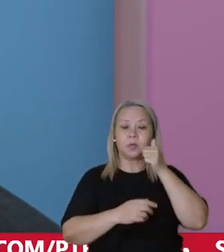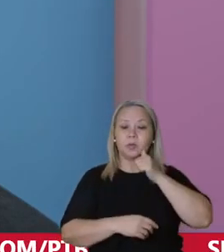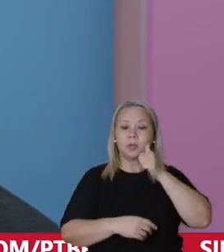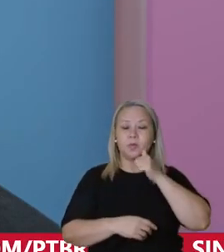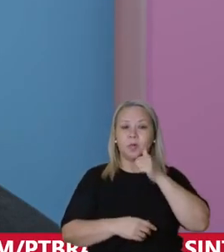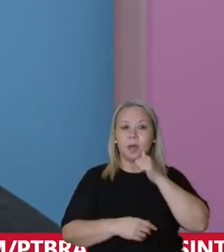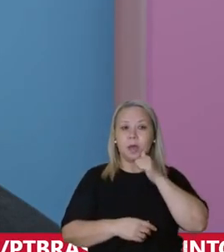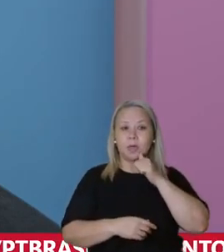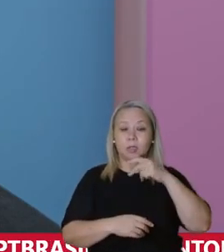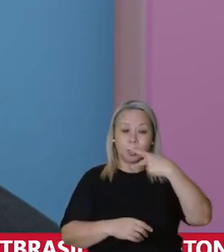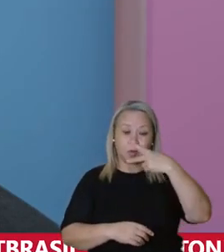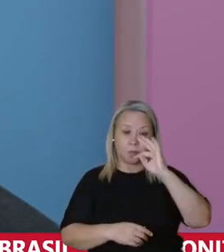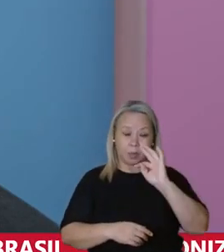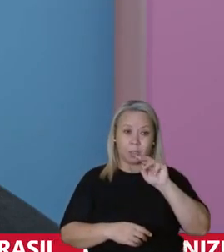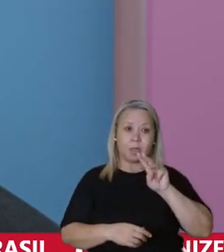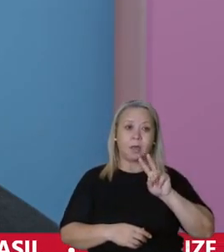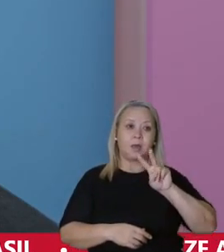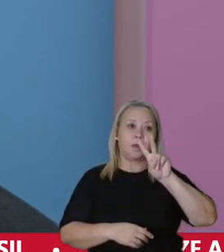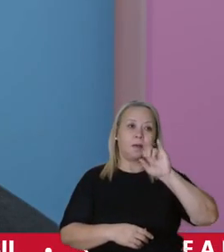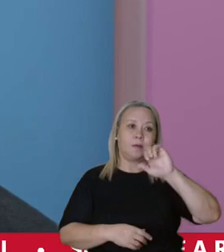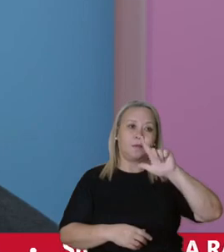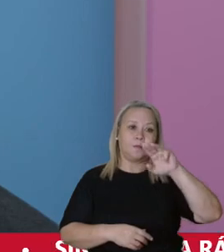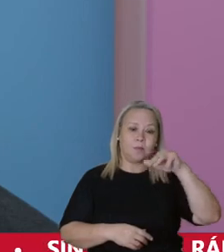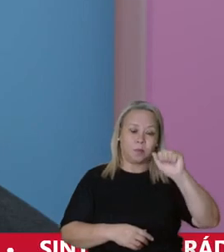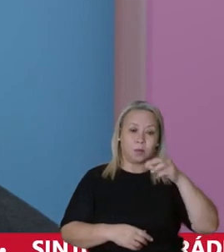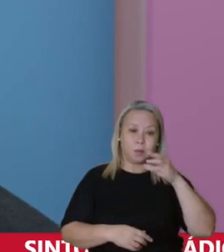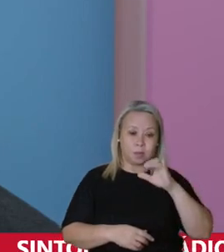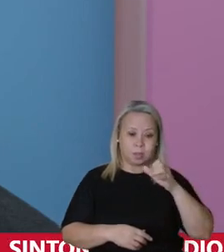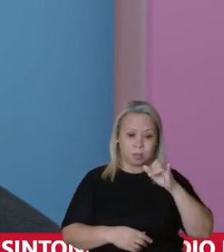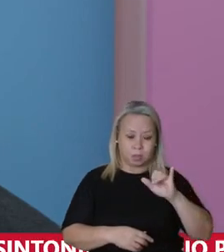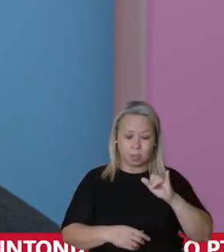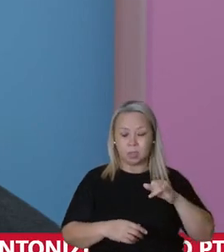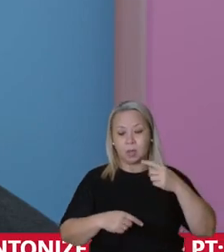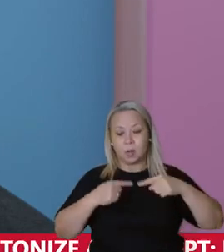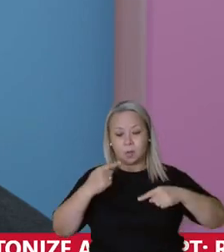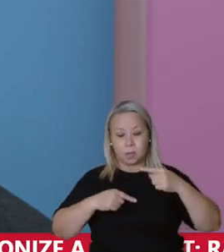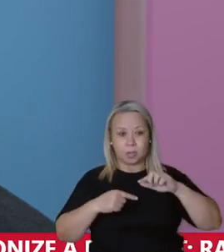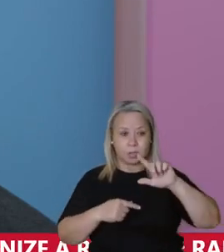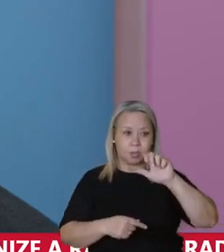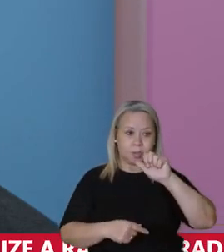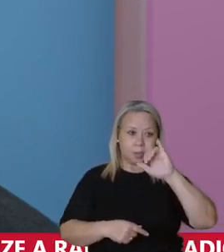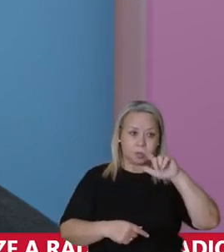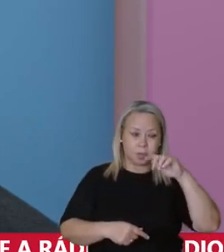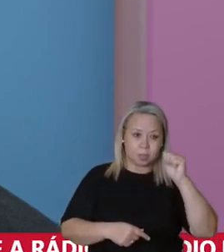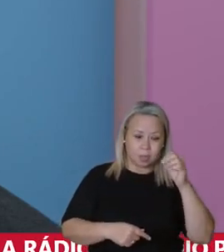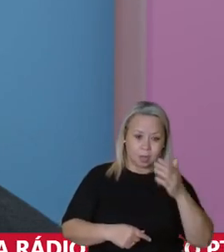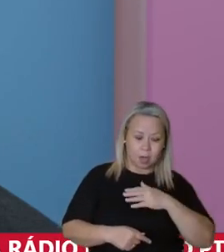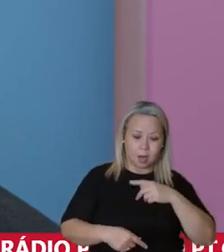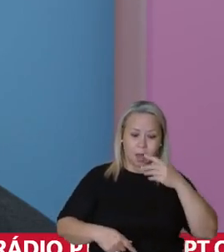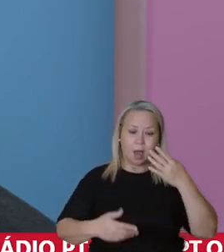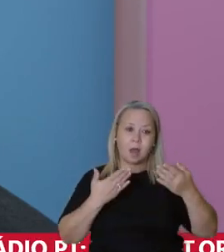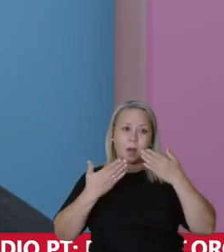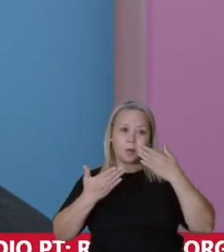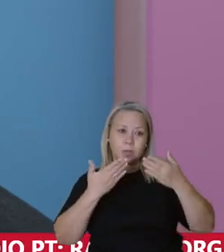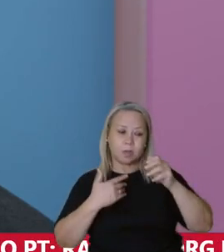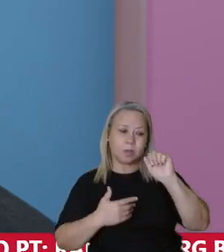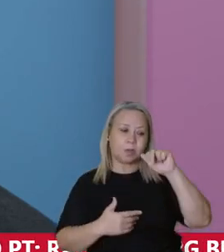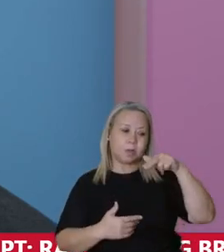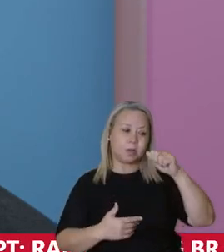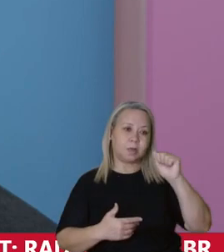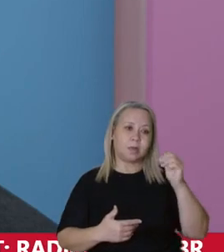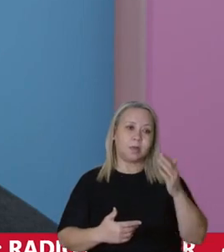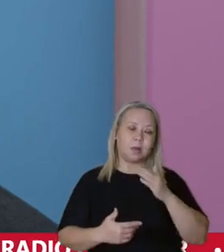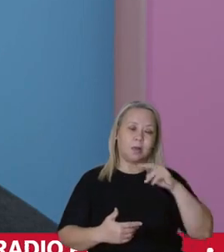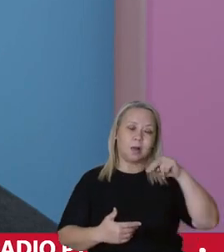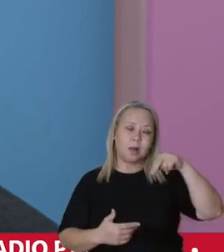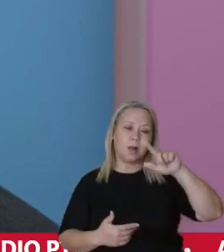Vilma dos Reis. Logo depois, as cientistas políticas Flávia Biroli e Laila Pedrosa Carvalho, a psicóloga Nalu Faria e a